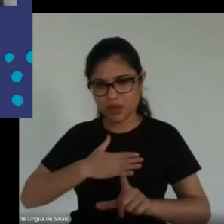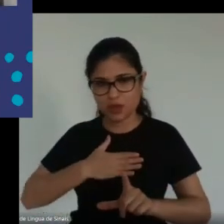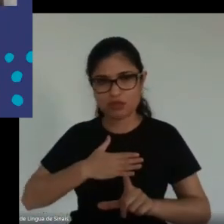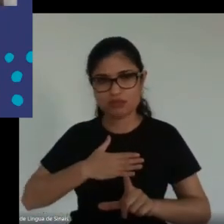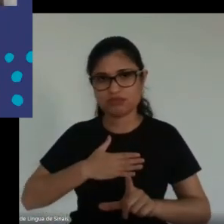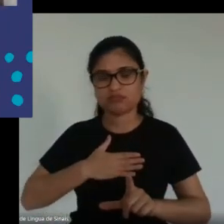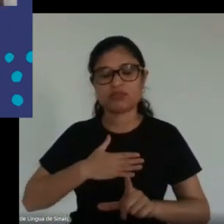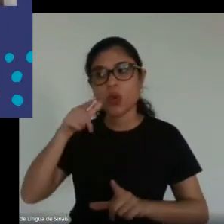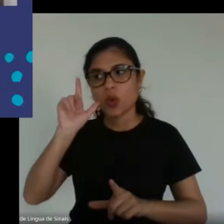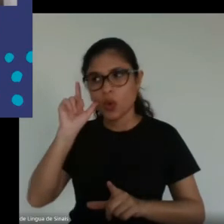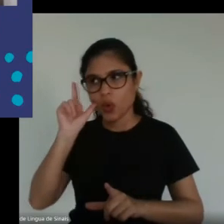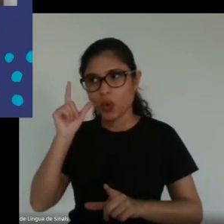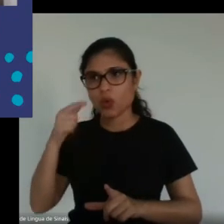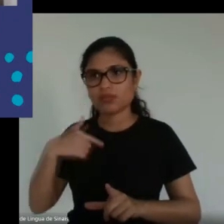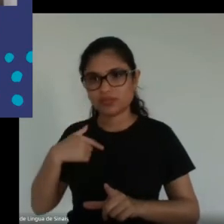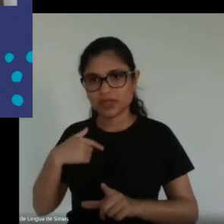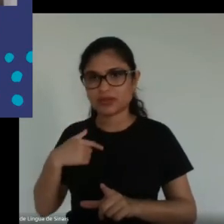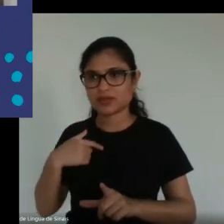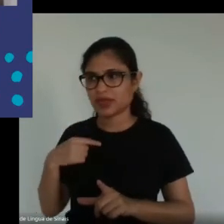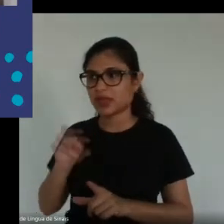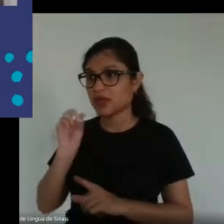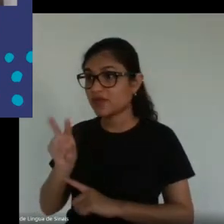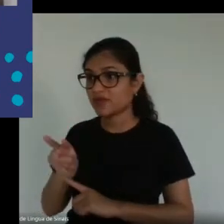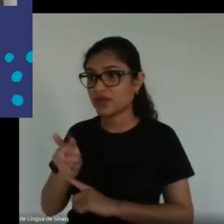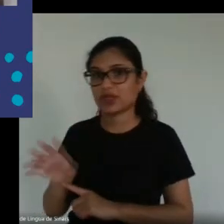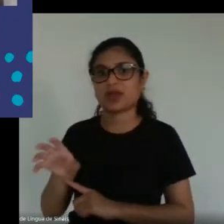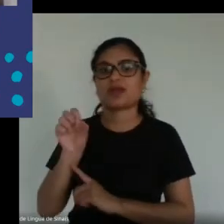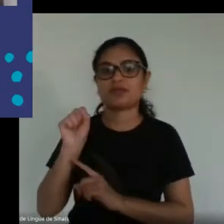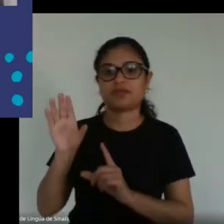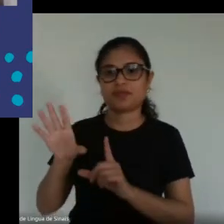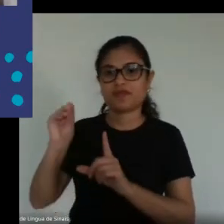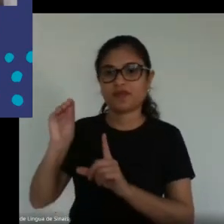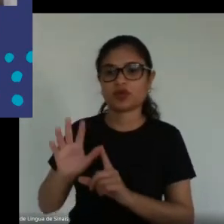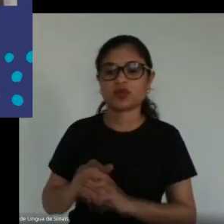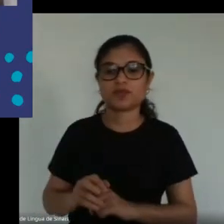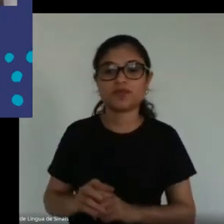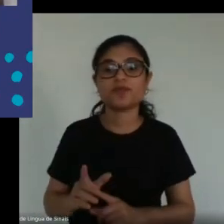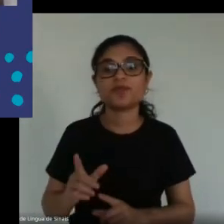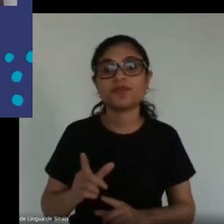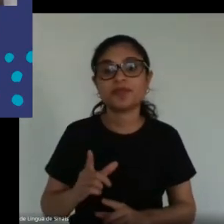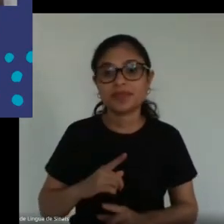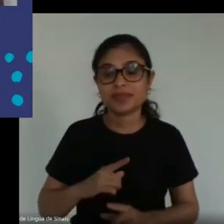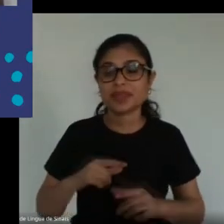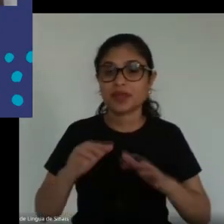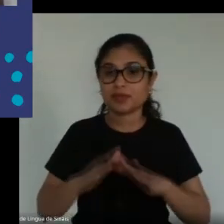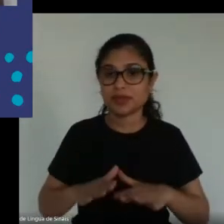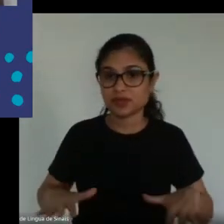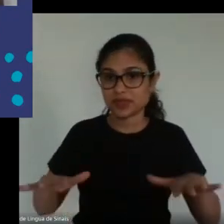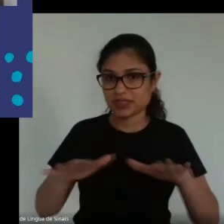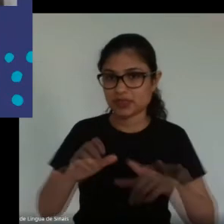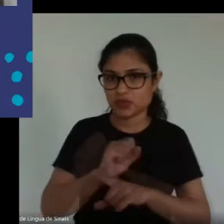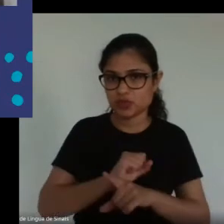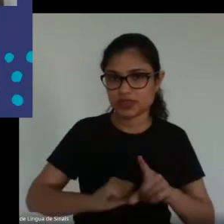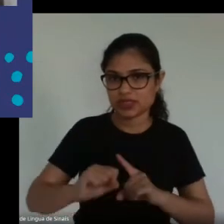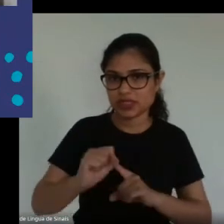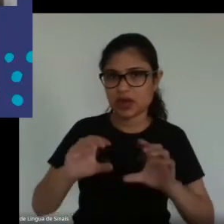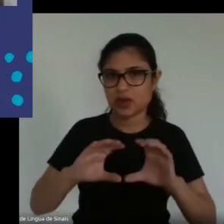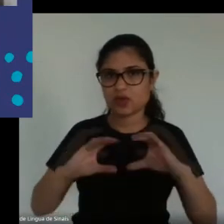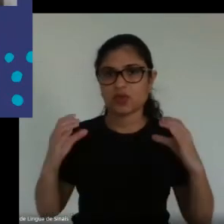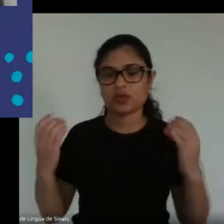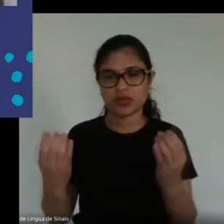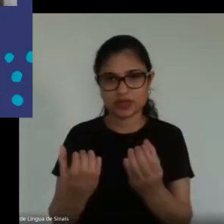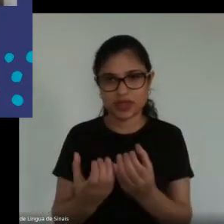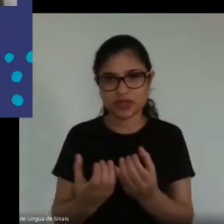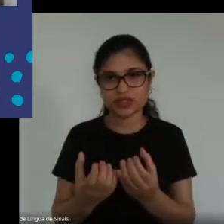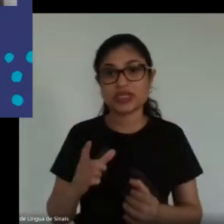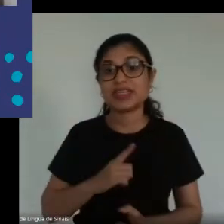eu fui pegando ontem, mas é bem isso. Eu tenho a situação social, tenho a situação na comunidade